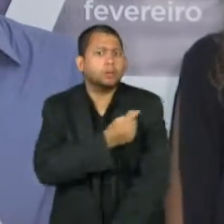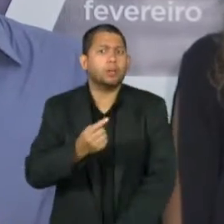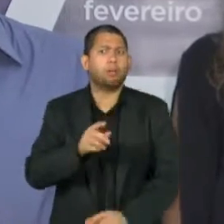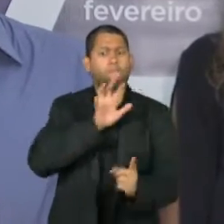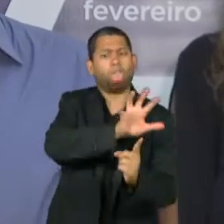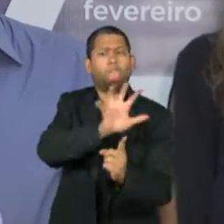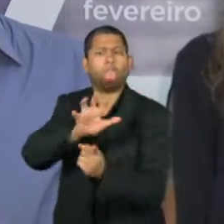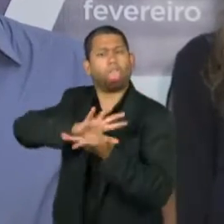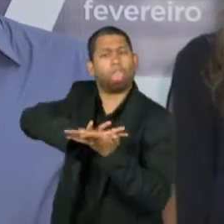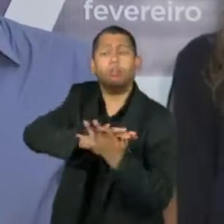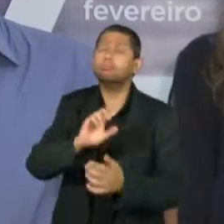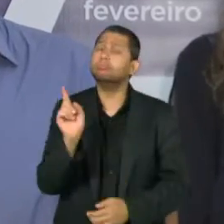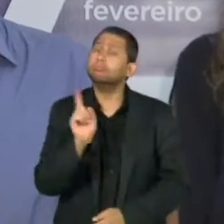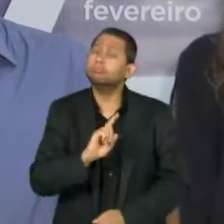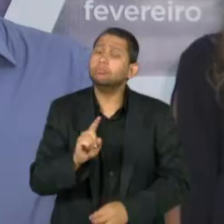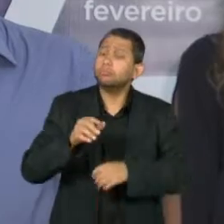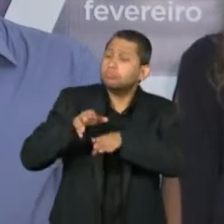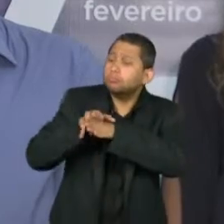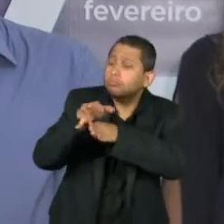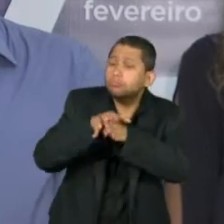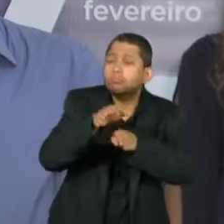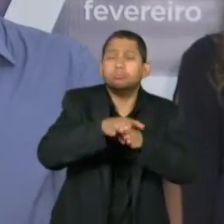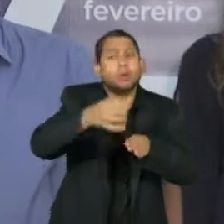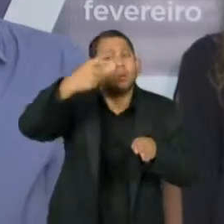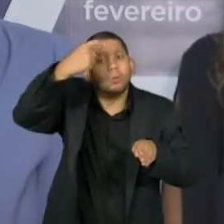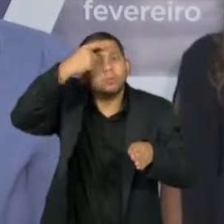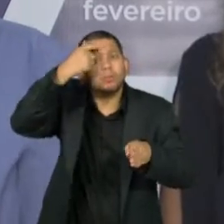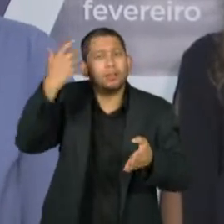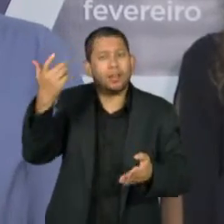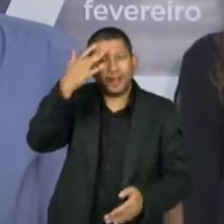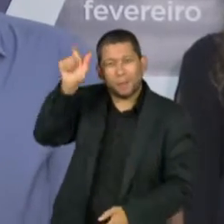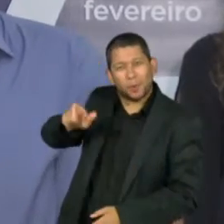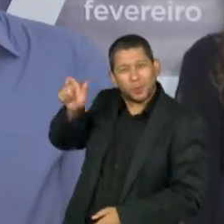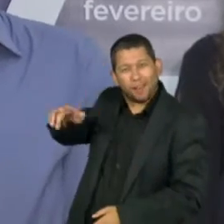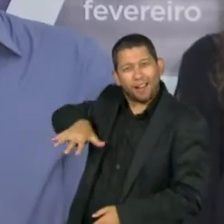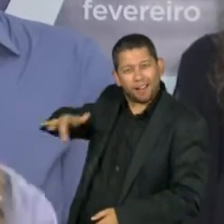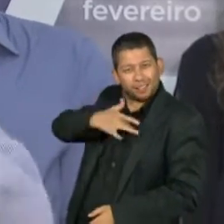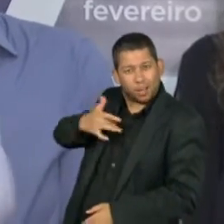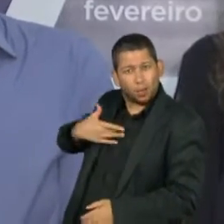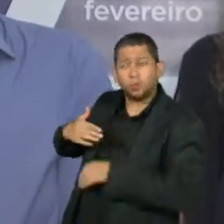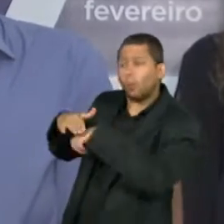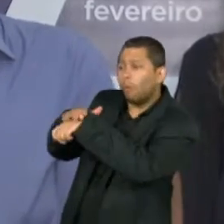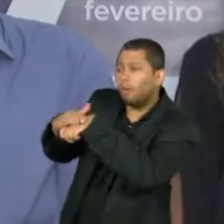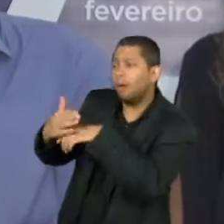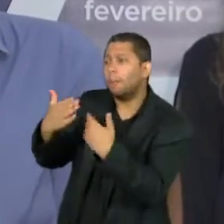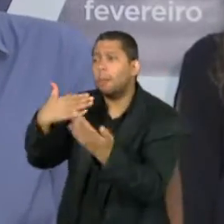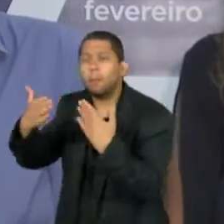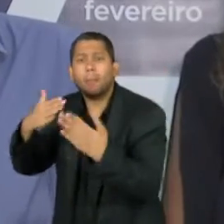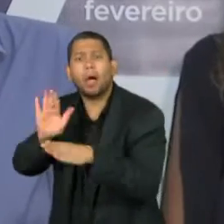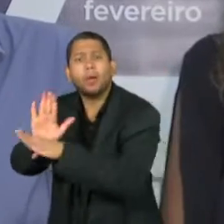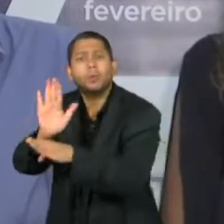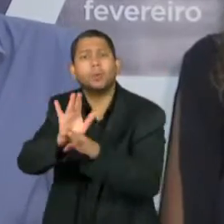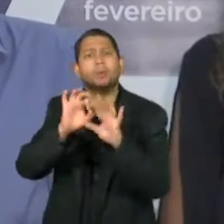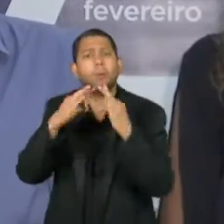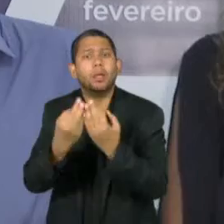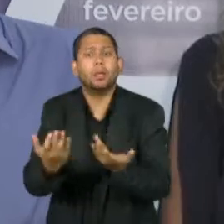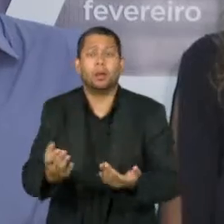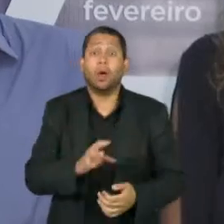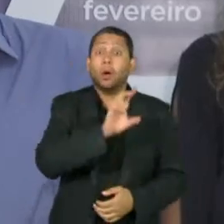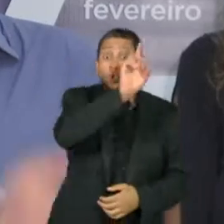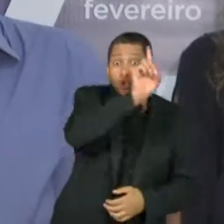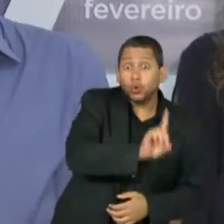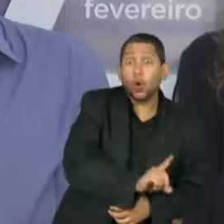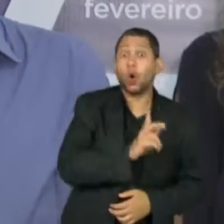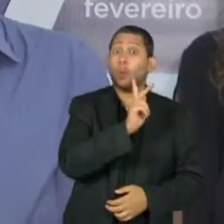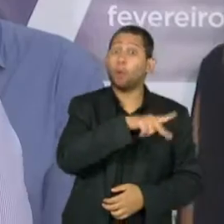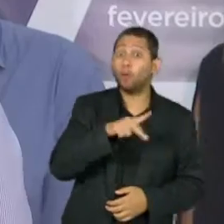forçar, mas sim na conscientização. Nossas agentes de saúde conversando com as famílias, nossos professores, nossos diretores, fazendo